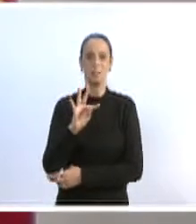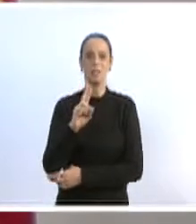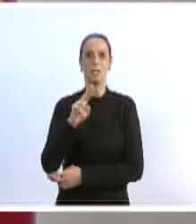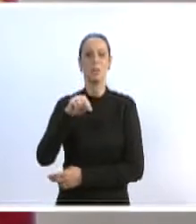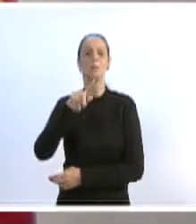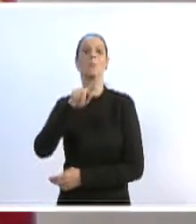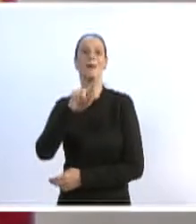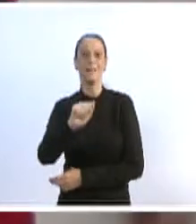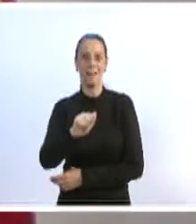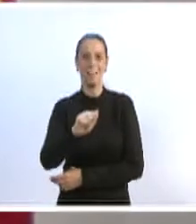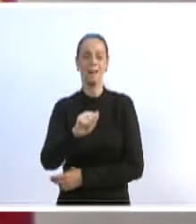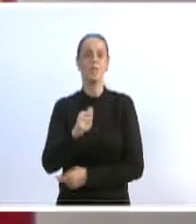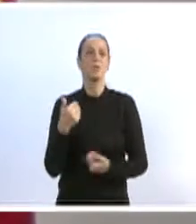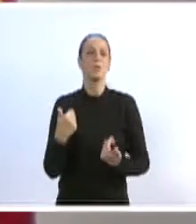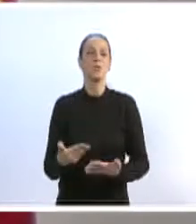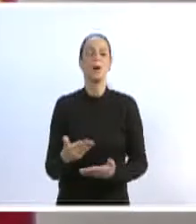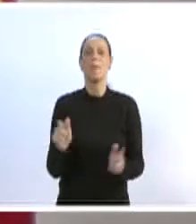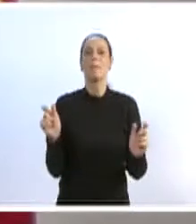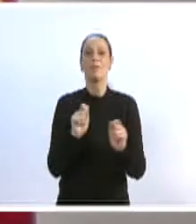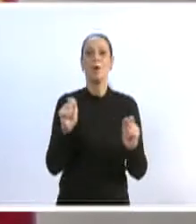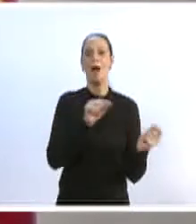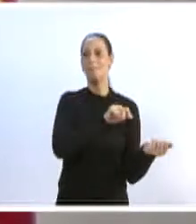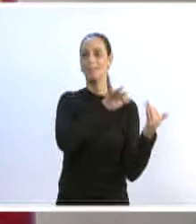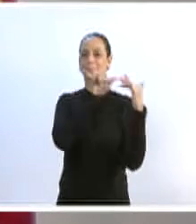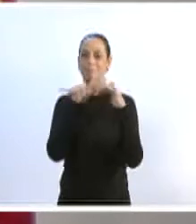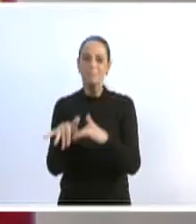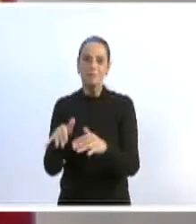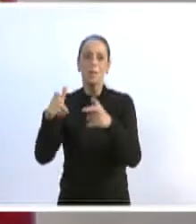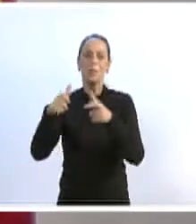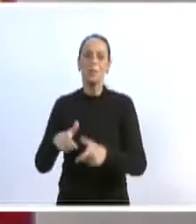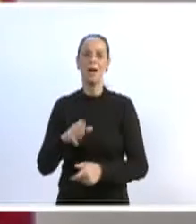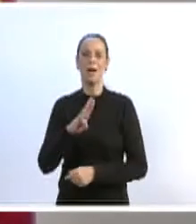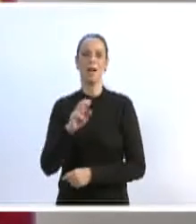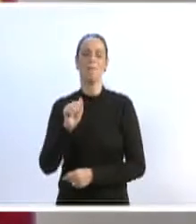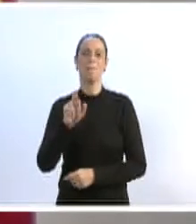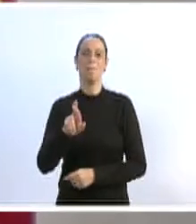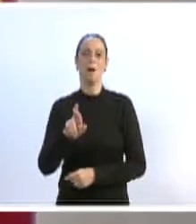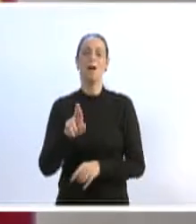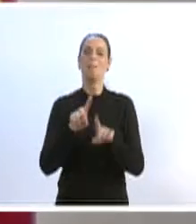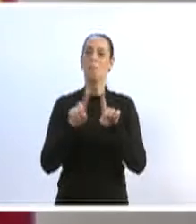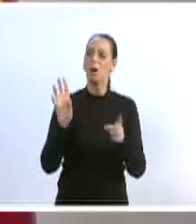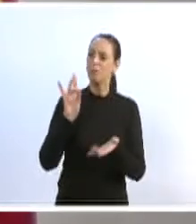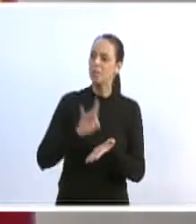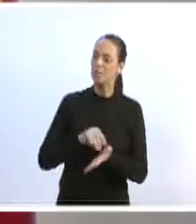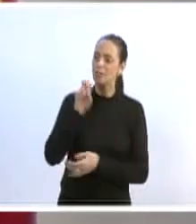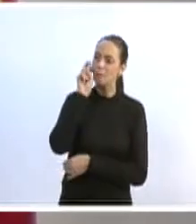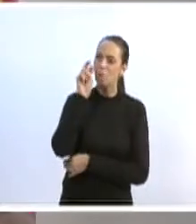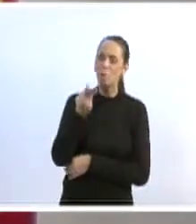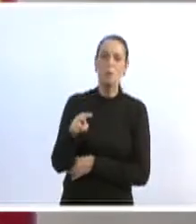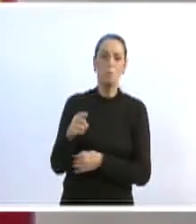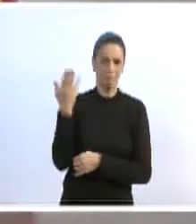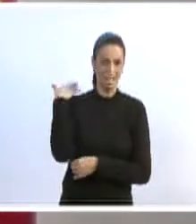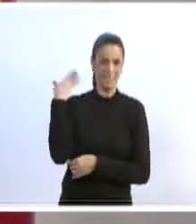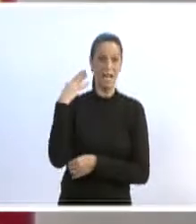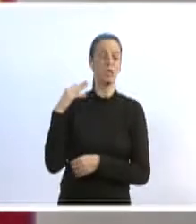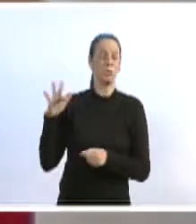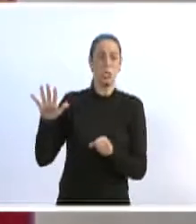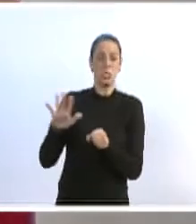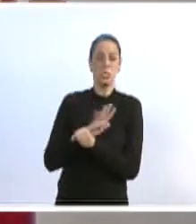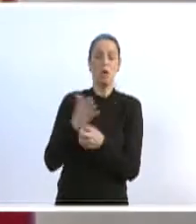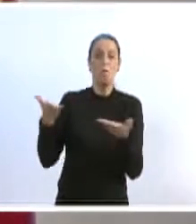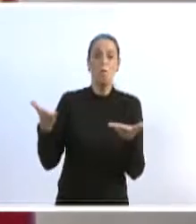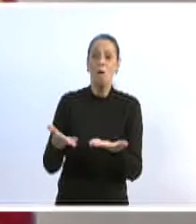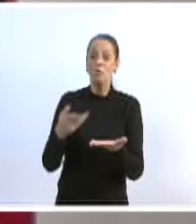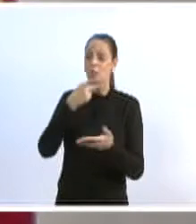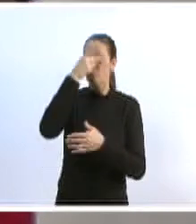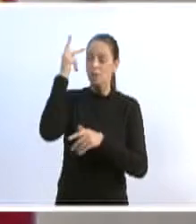do nosso orgulho eu tenho passado lá caminhando várias vezes e sótão músico tocando pra ele próprio isso é um crime